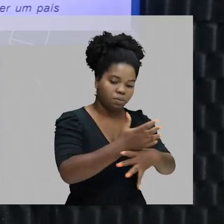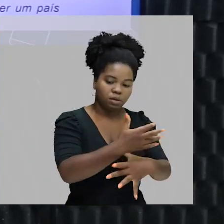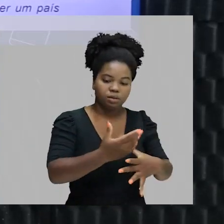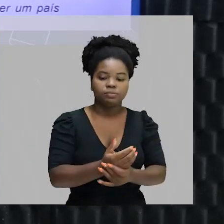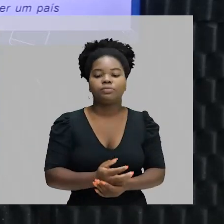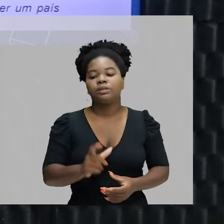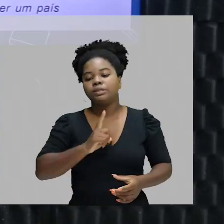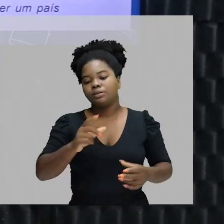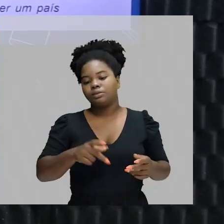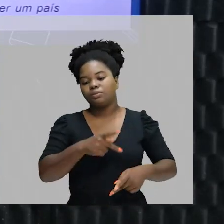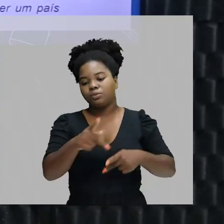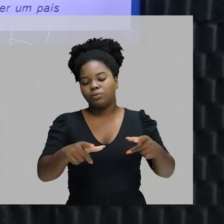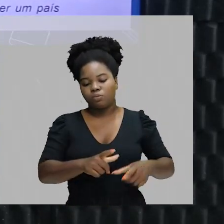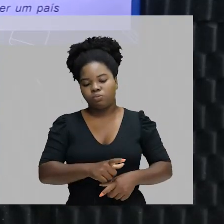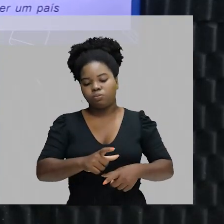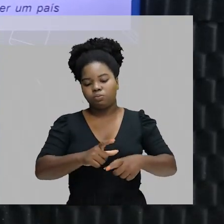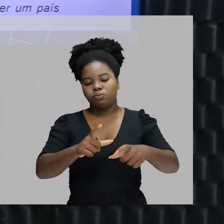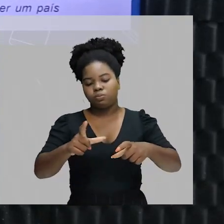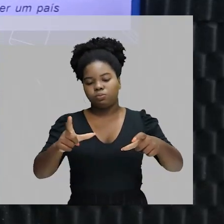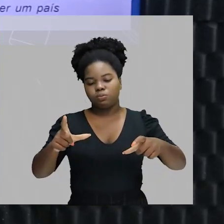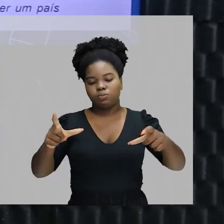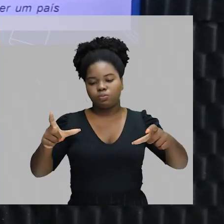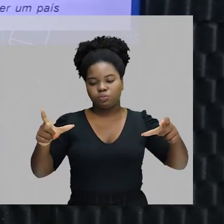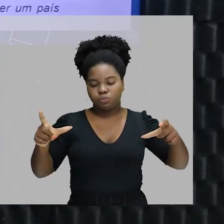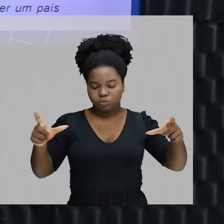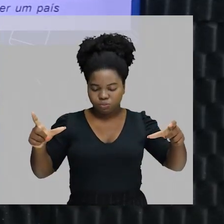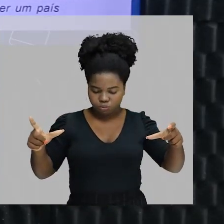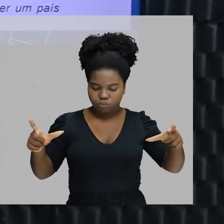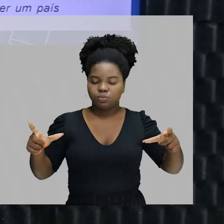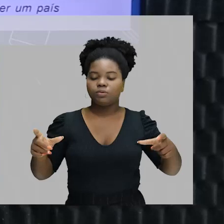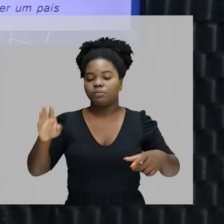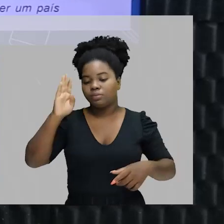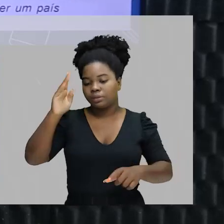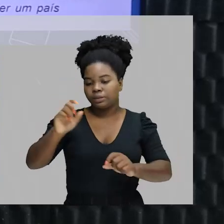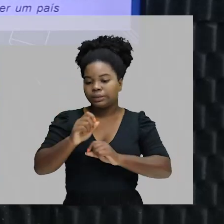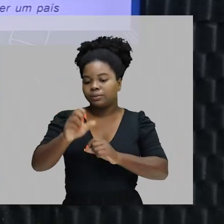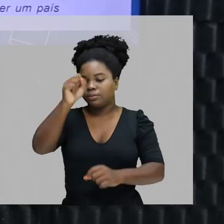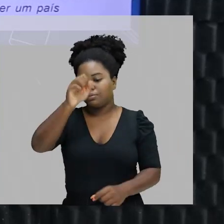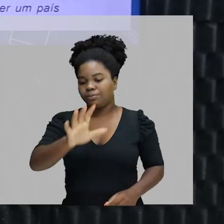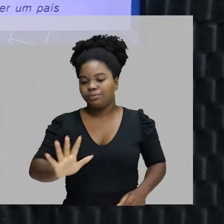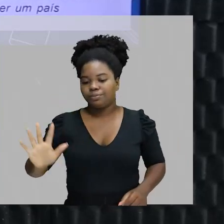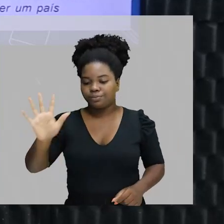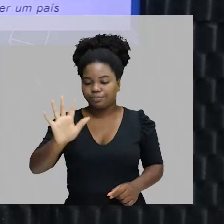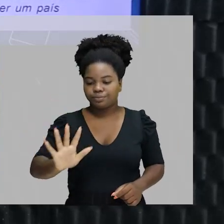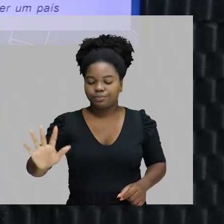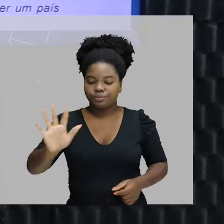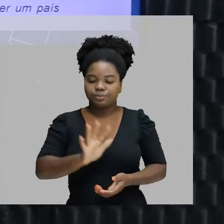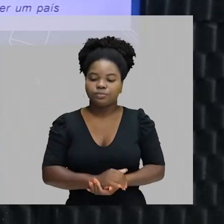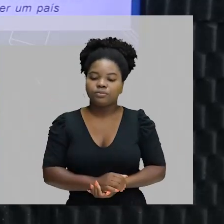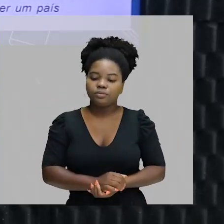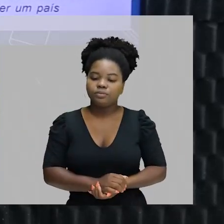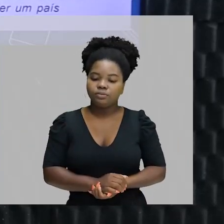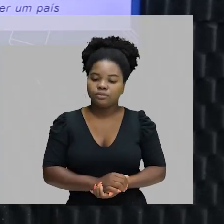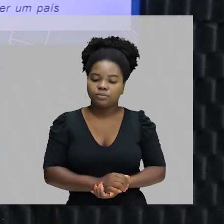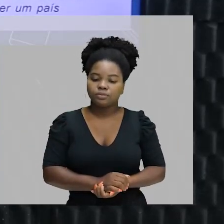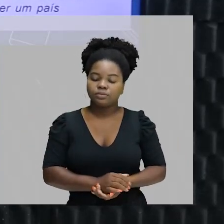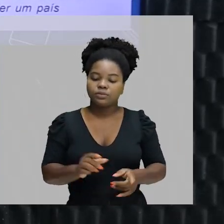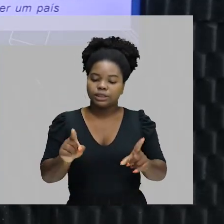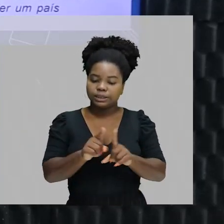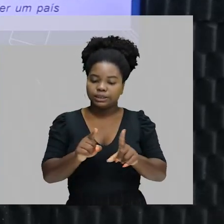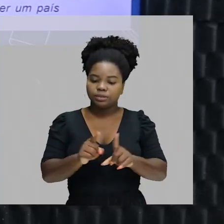grande crescimento populacional e urbano, principalmente de onde, Marcos? Do Sudeste. Né? E em meados aí dos